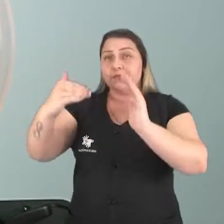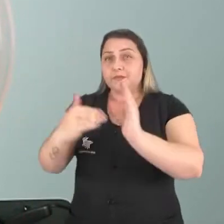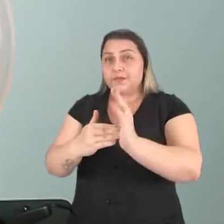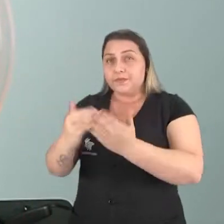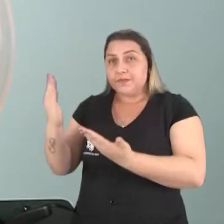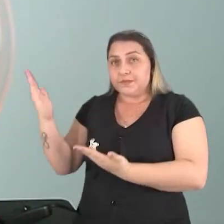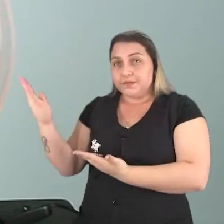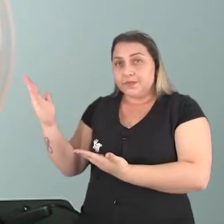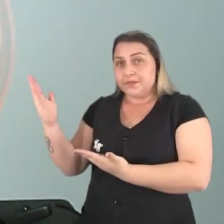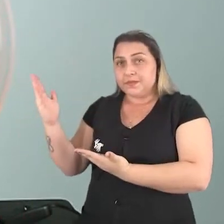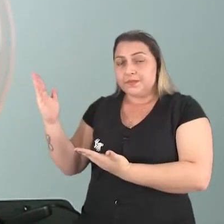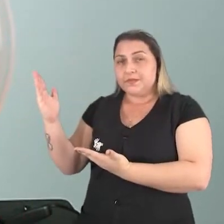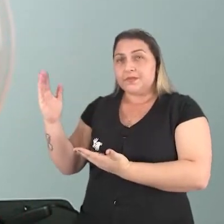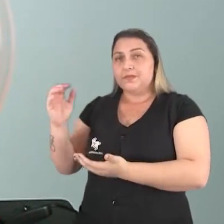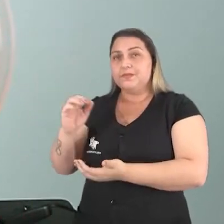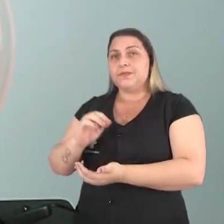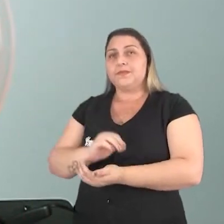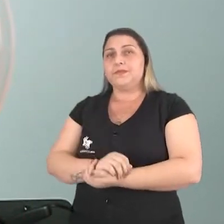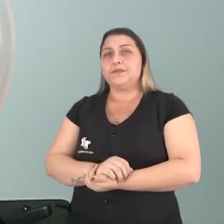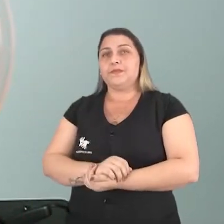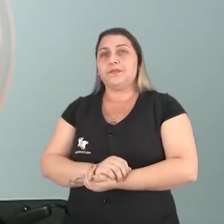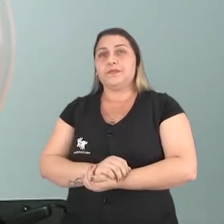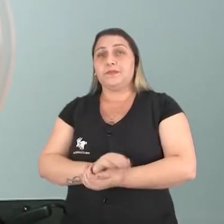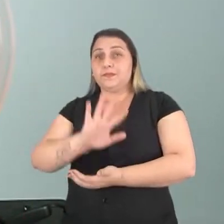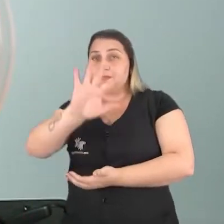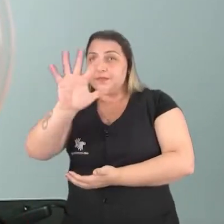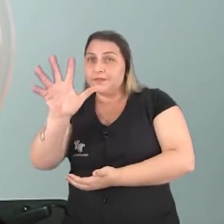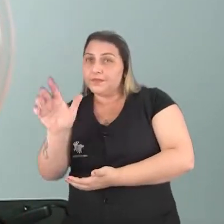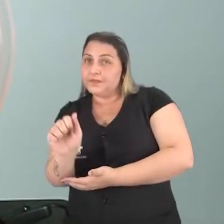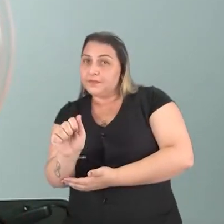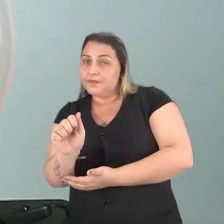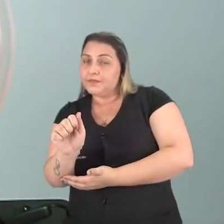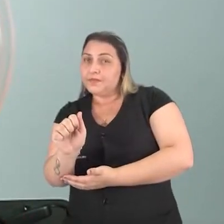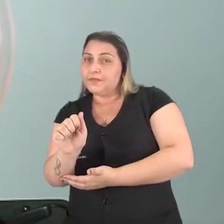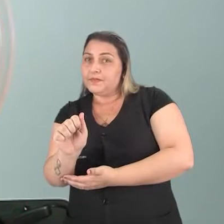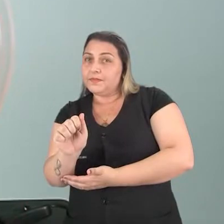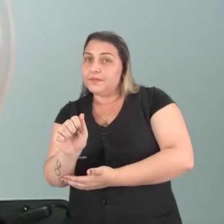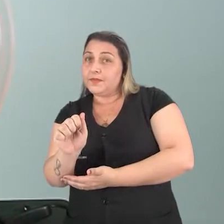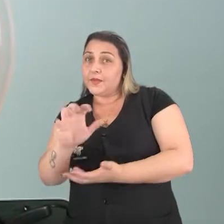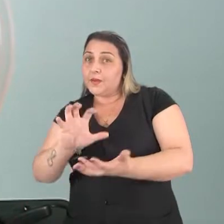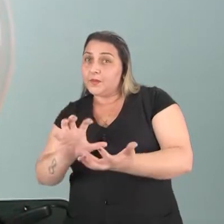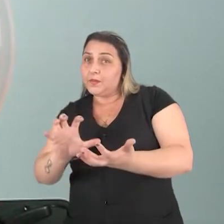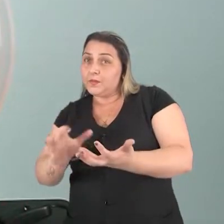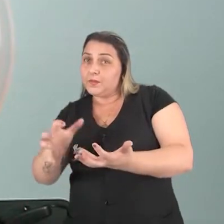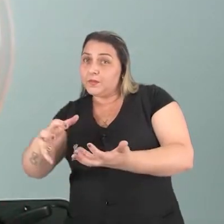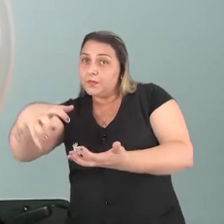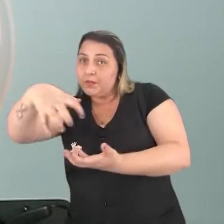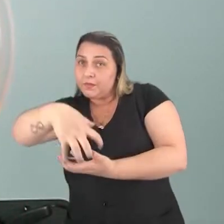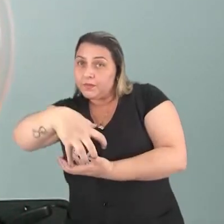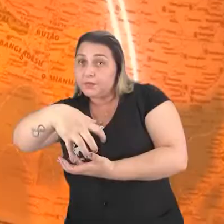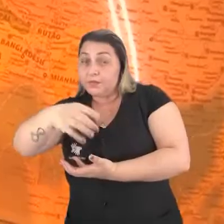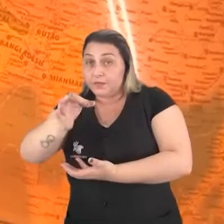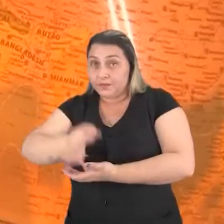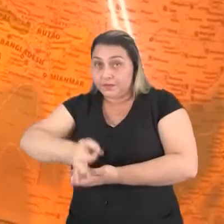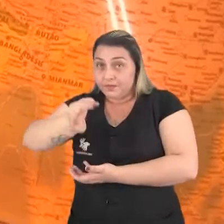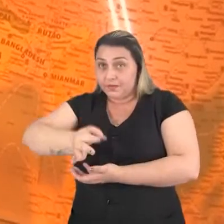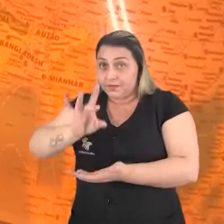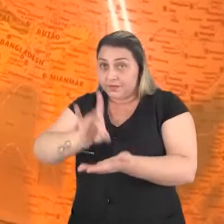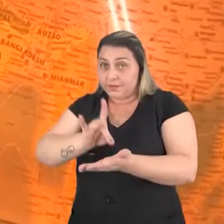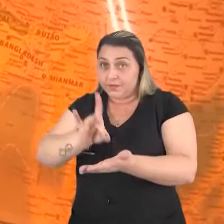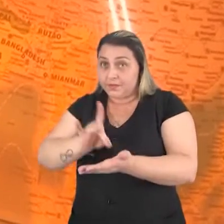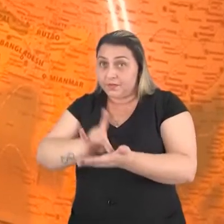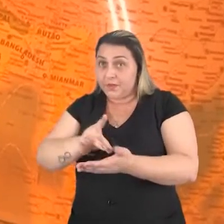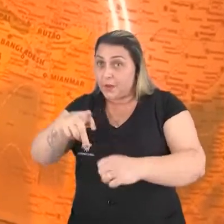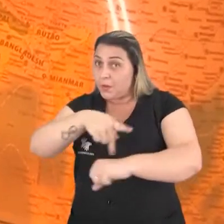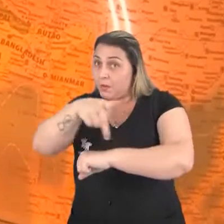todinha do globo é a África, que é um continente, não é verdade? Então, a África não